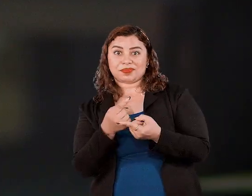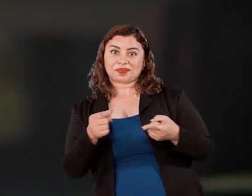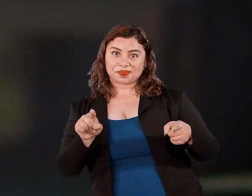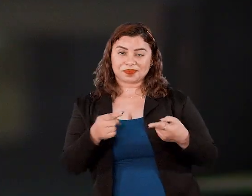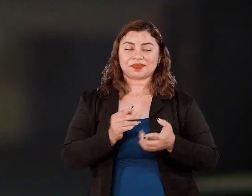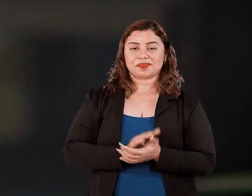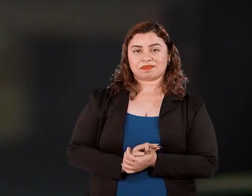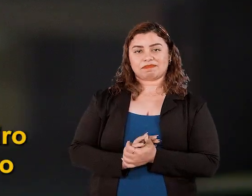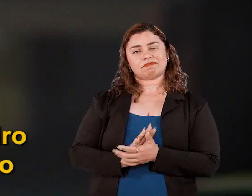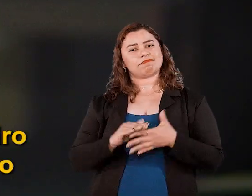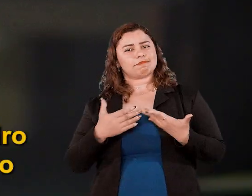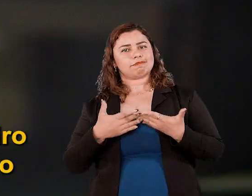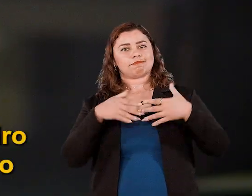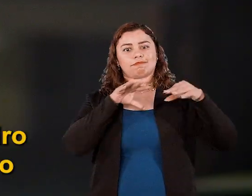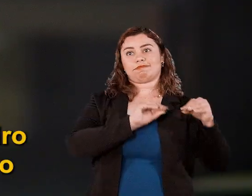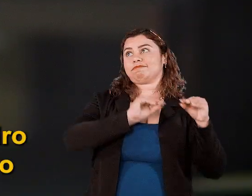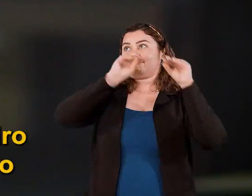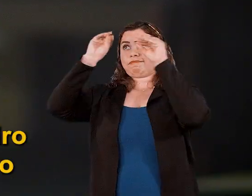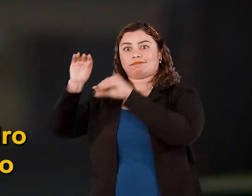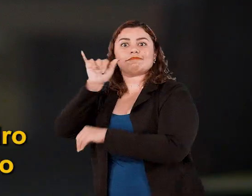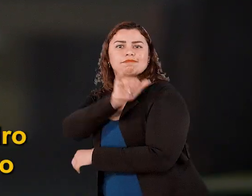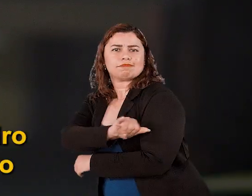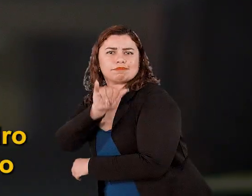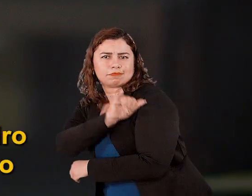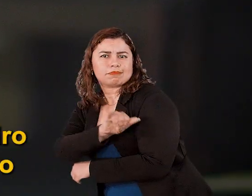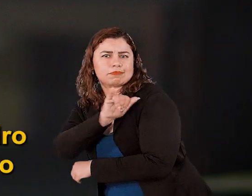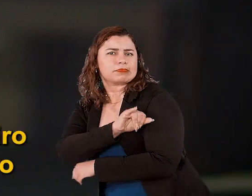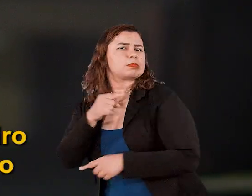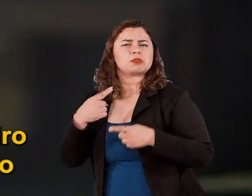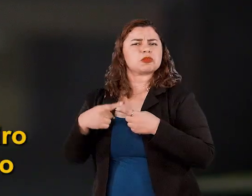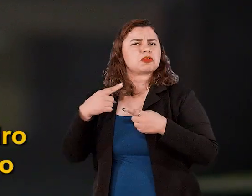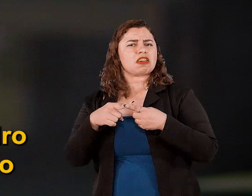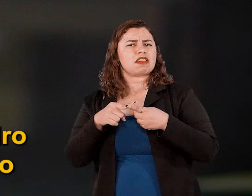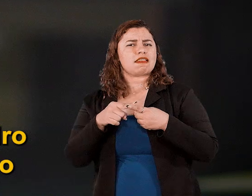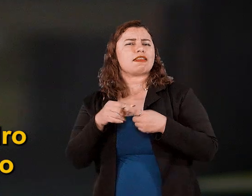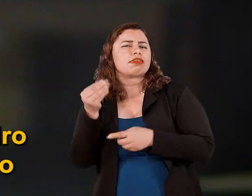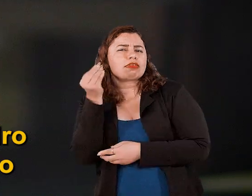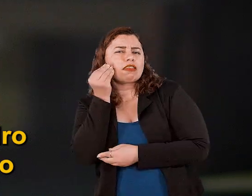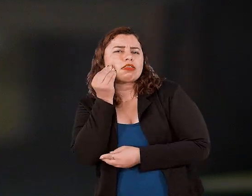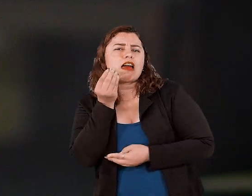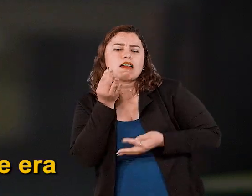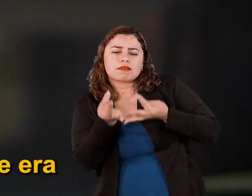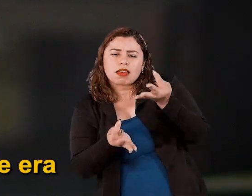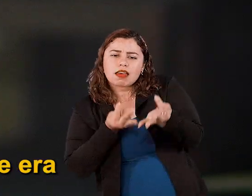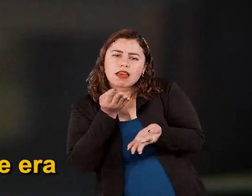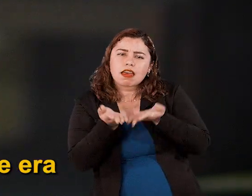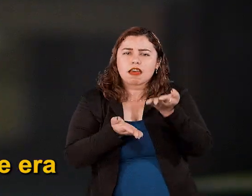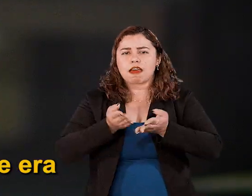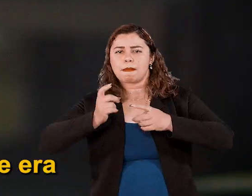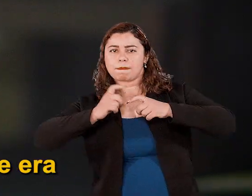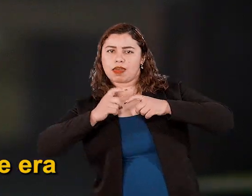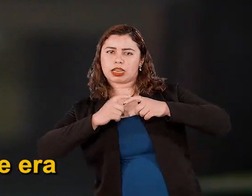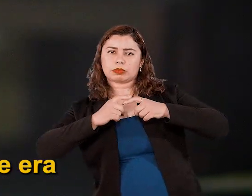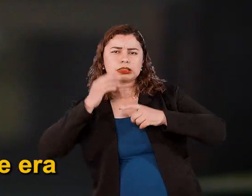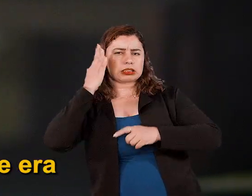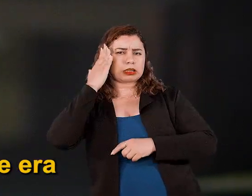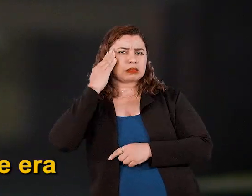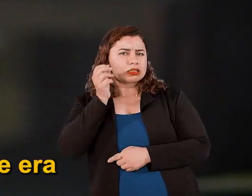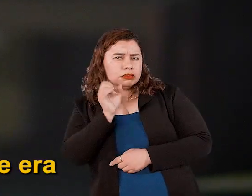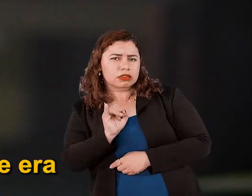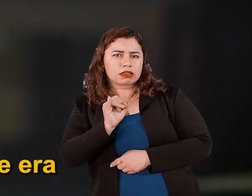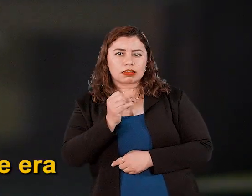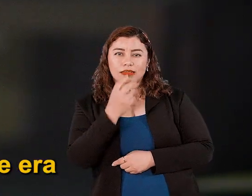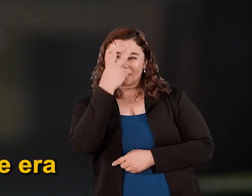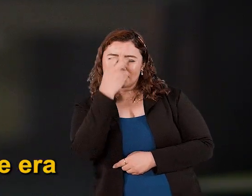instrumentos. Ele se muda para o Rio de Janeiro em busca de tratamento médico para ter certeza de